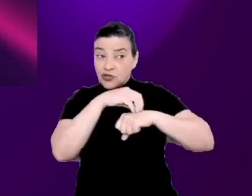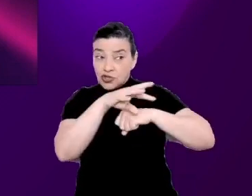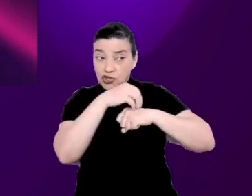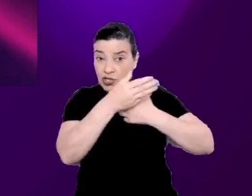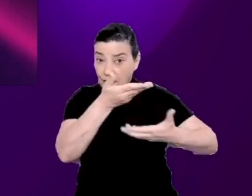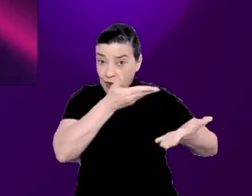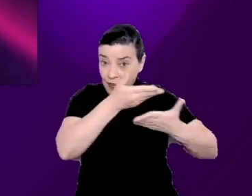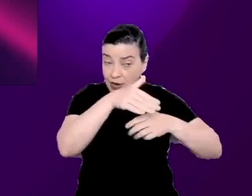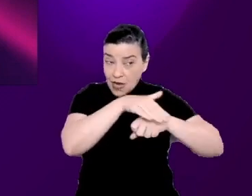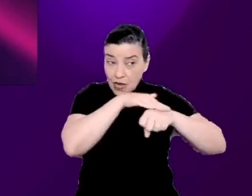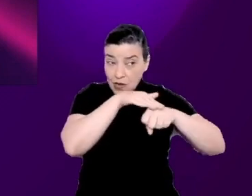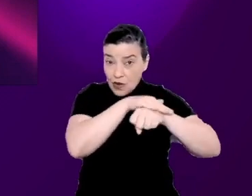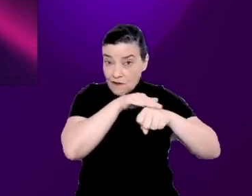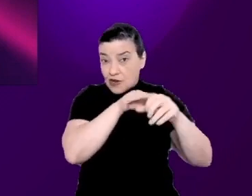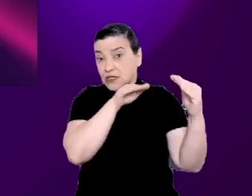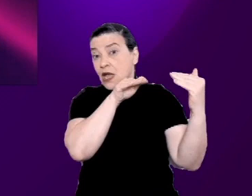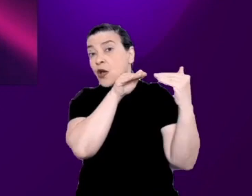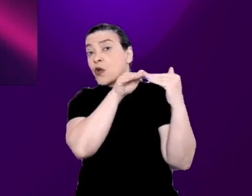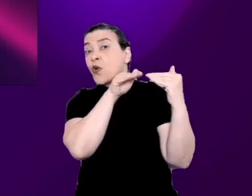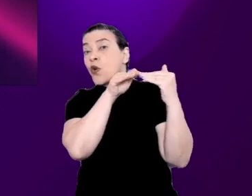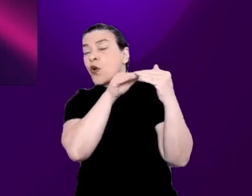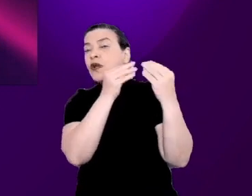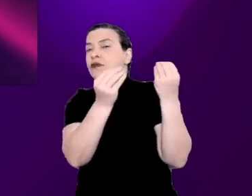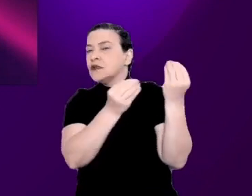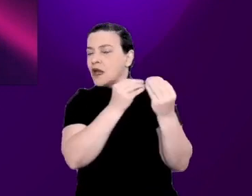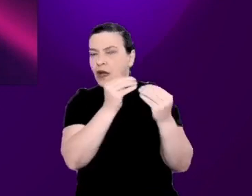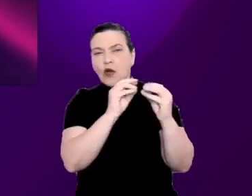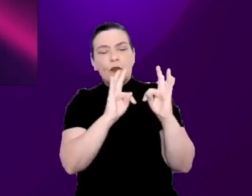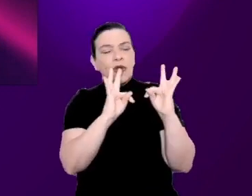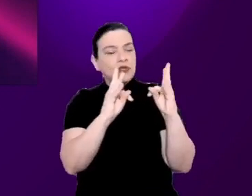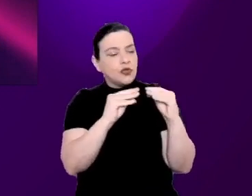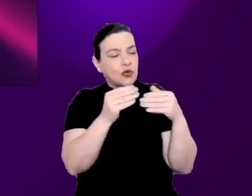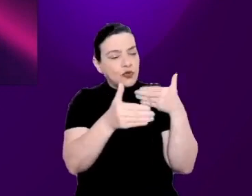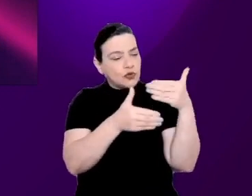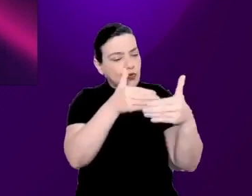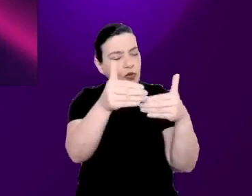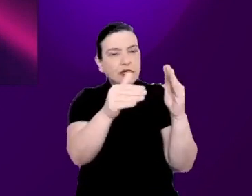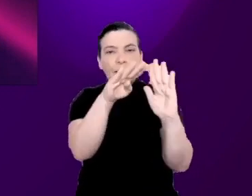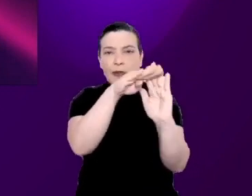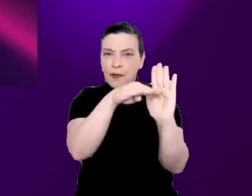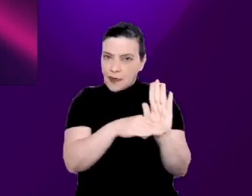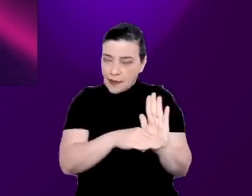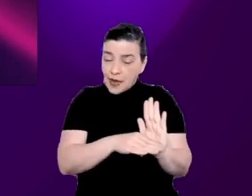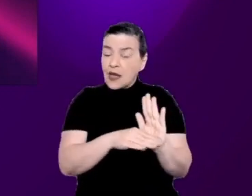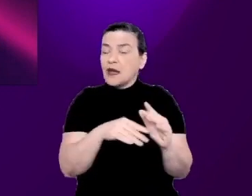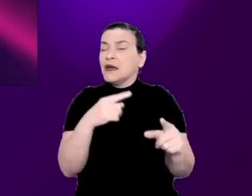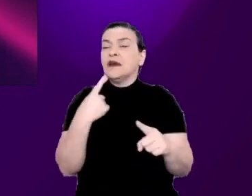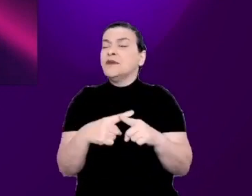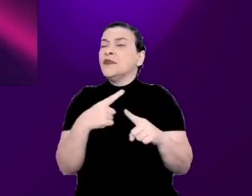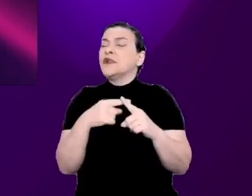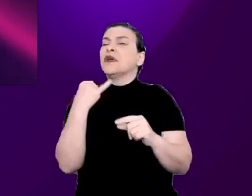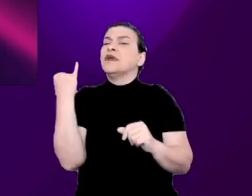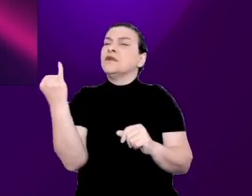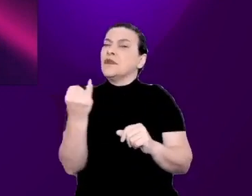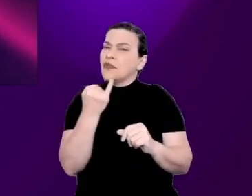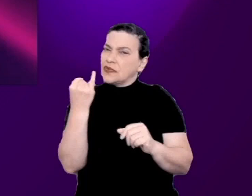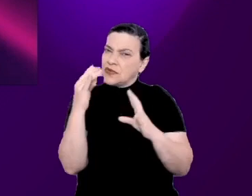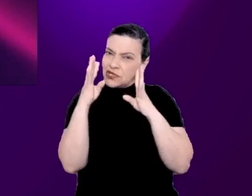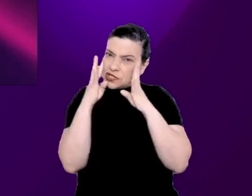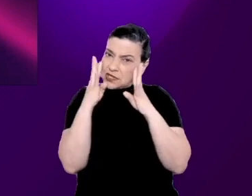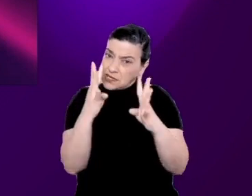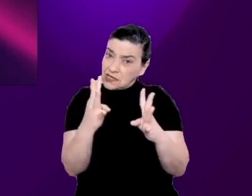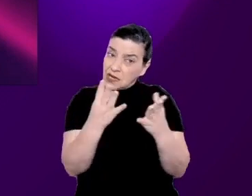gente vai fazendo isso para todos os nossos processos e diretrizes. Por que que a gente faz isso? Porque a